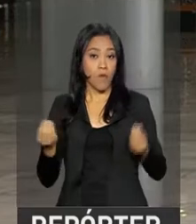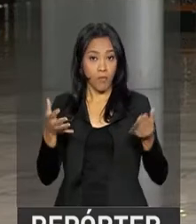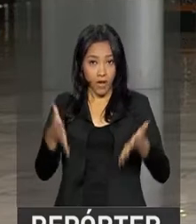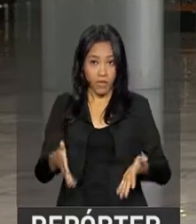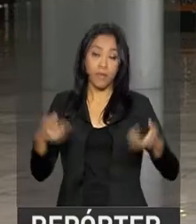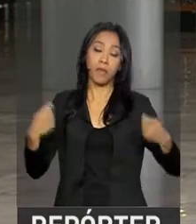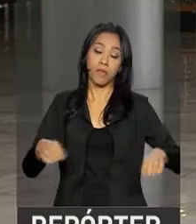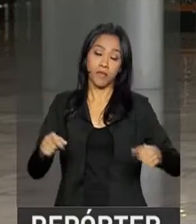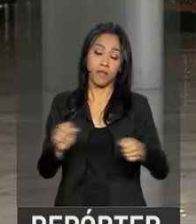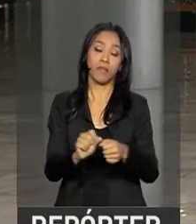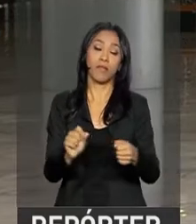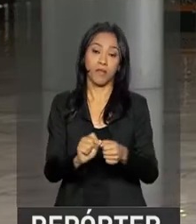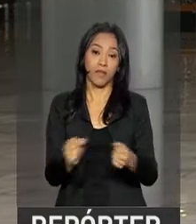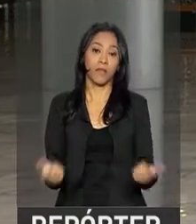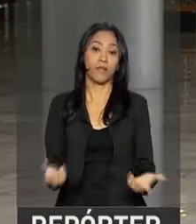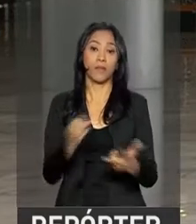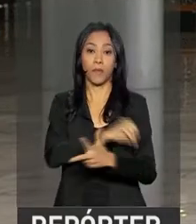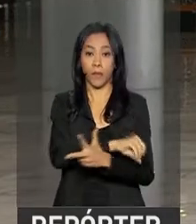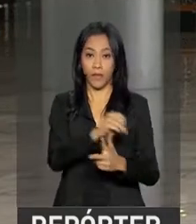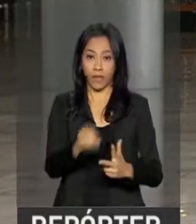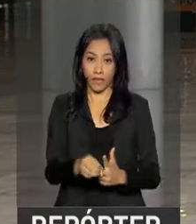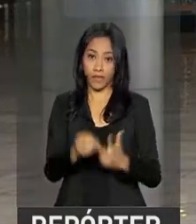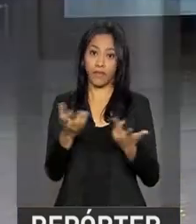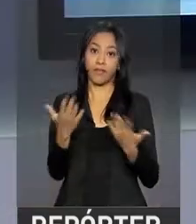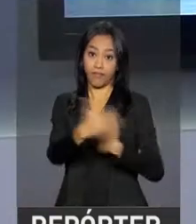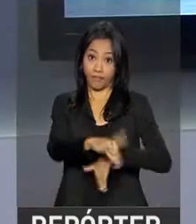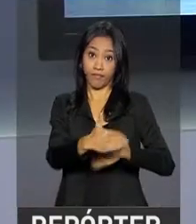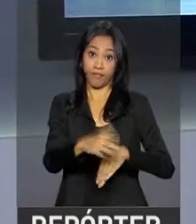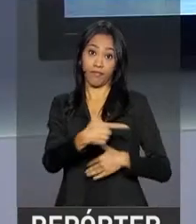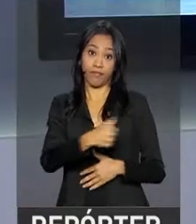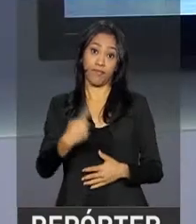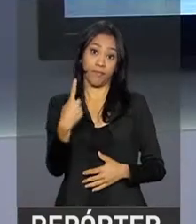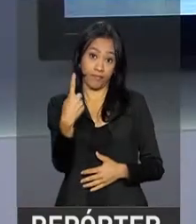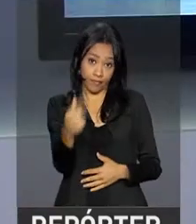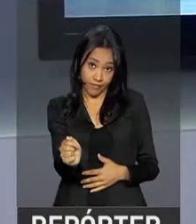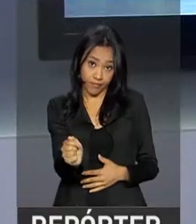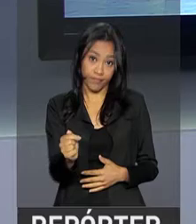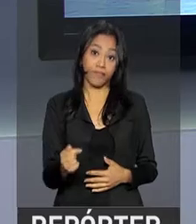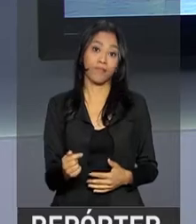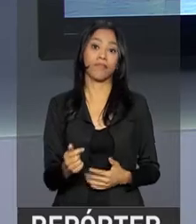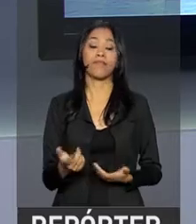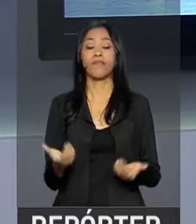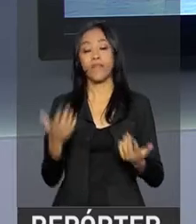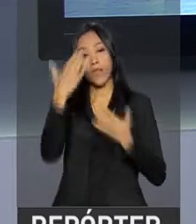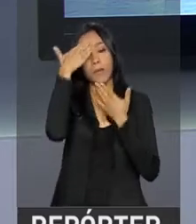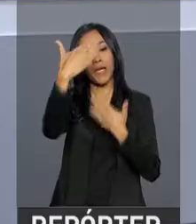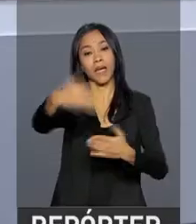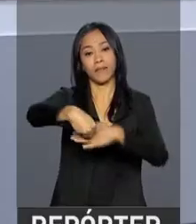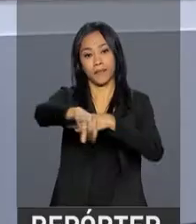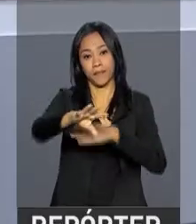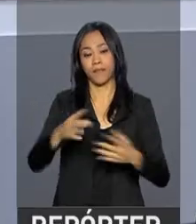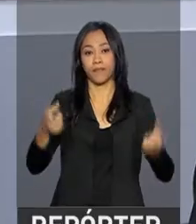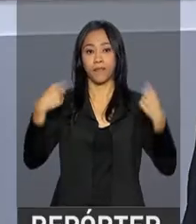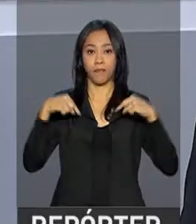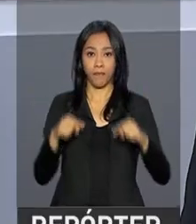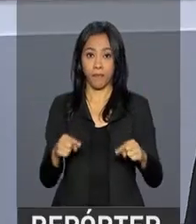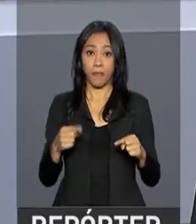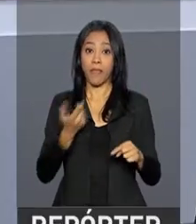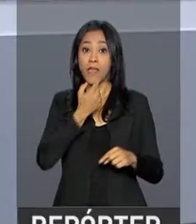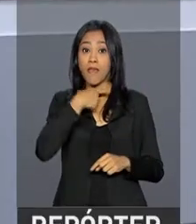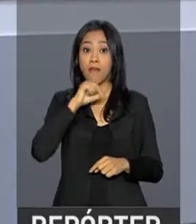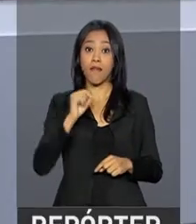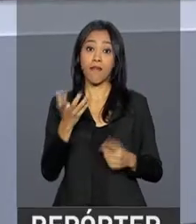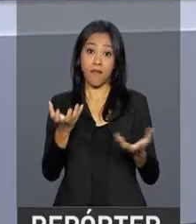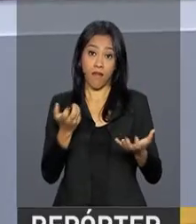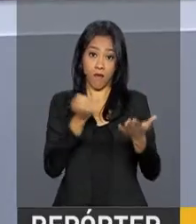ter feito o enem de 2017 roberto contigo tá certo é obrigado pelas informações e para quem quer